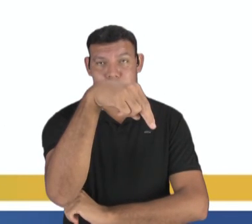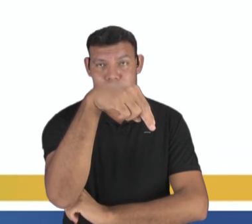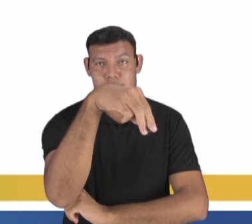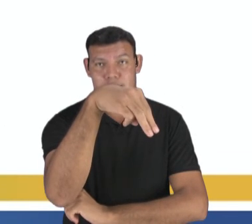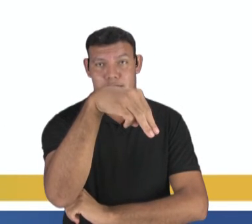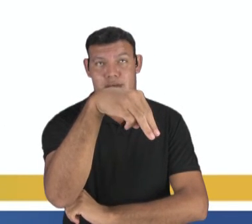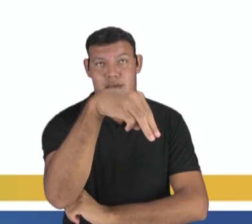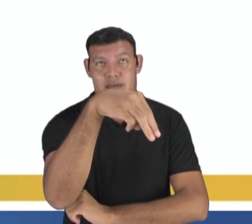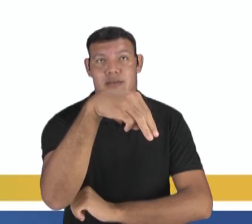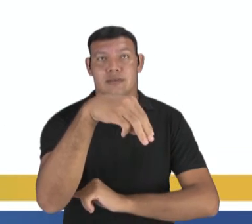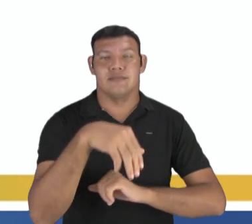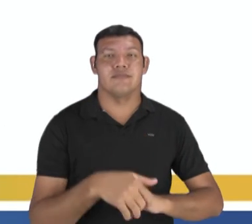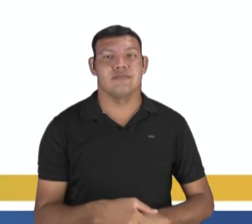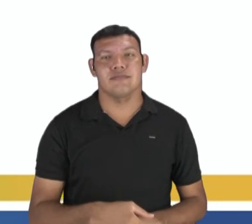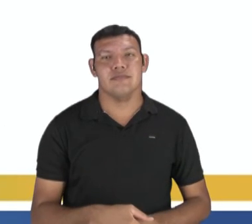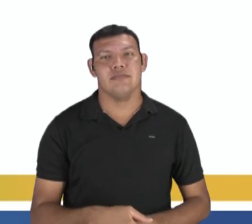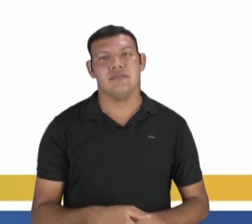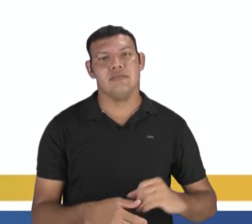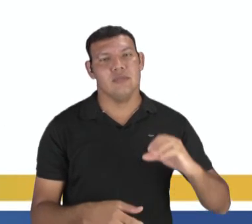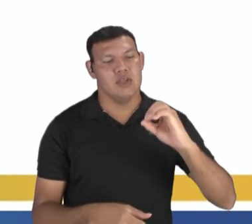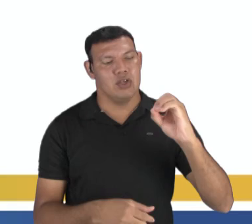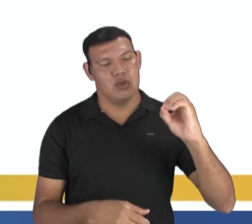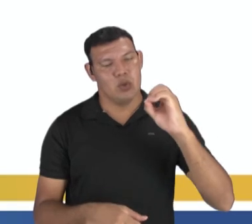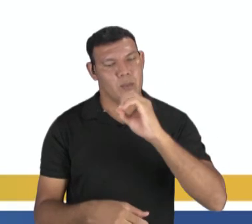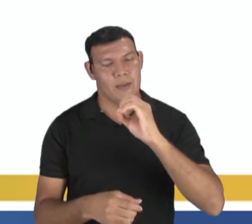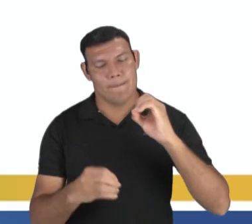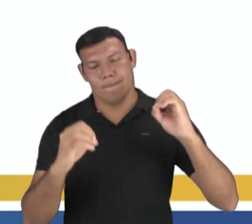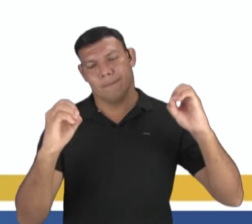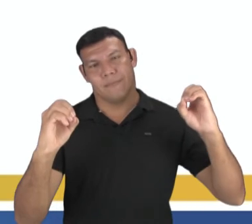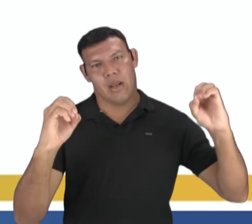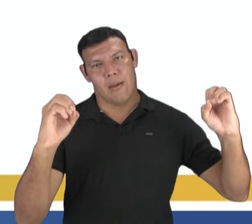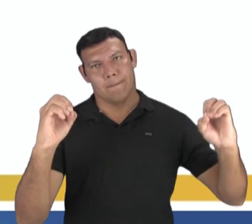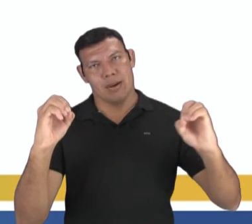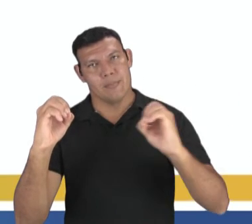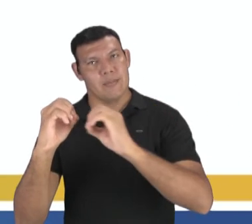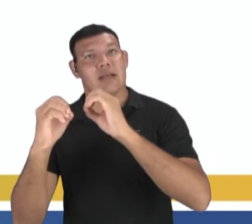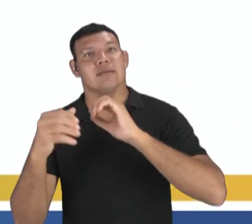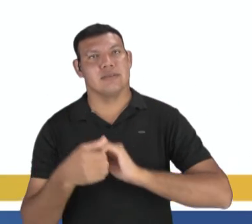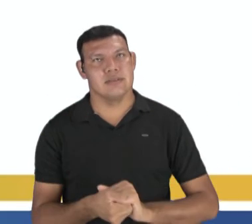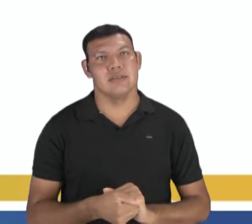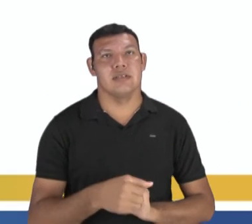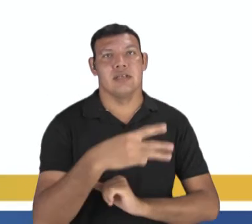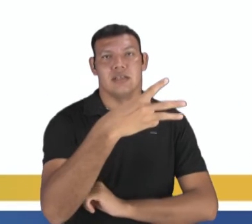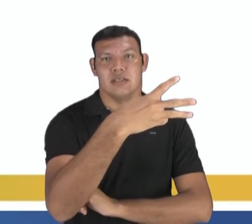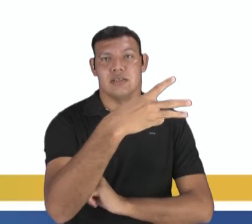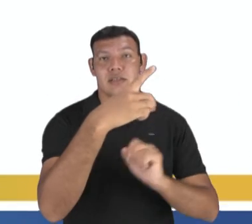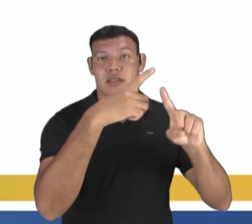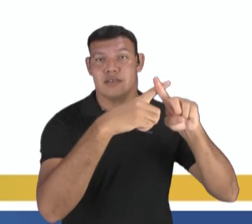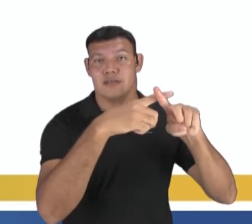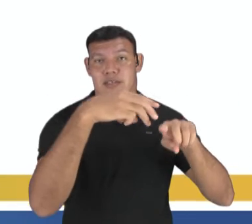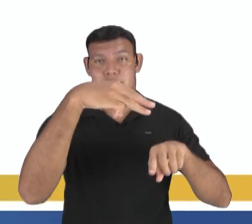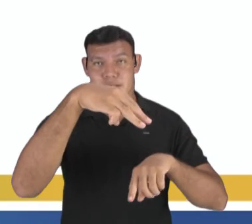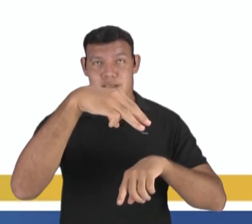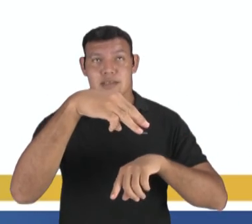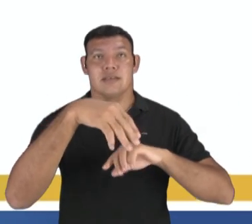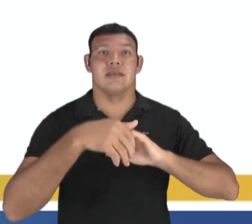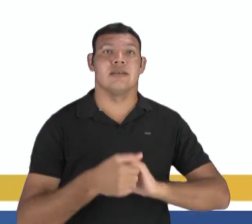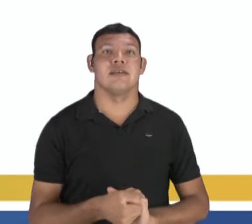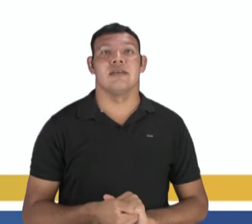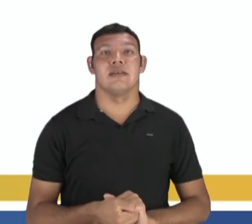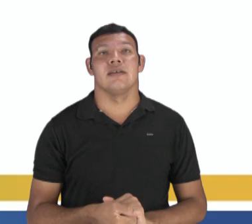movimento. As 3 bolinhas de massa m. Então, a massa total vai ser 3 vezes m,